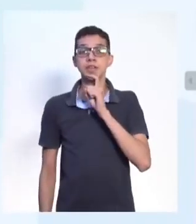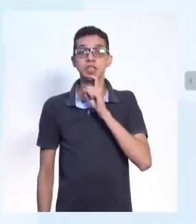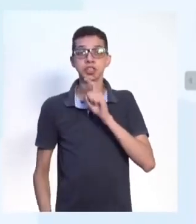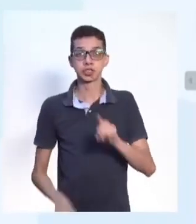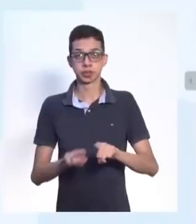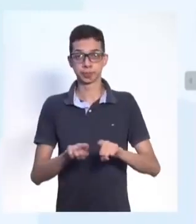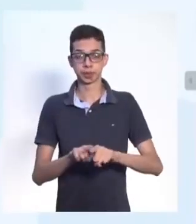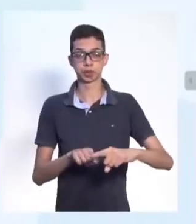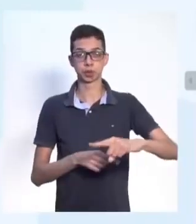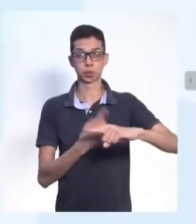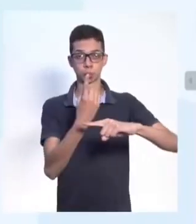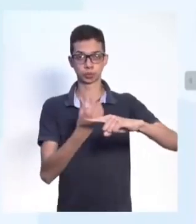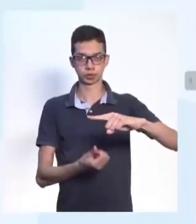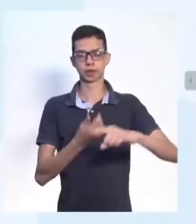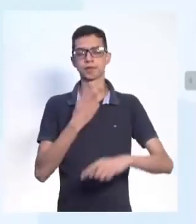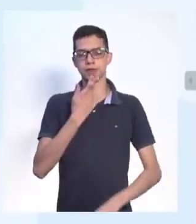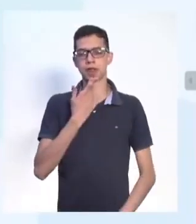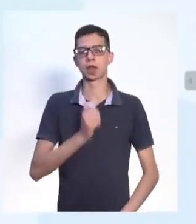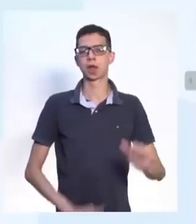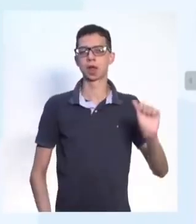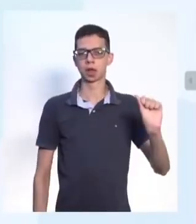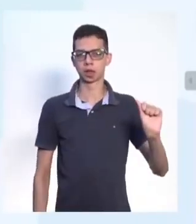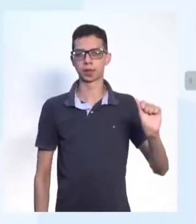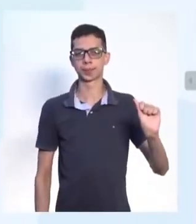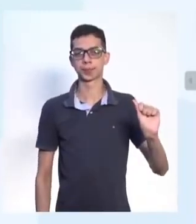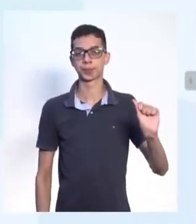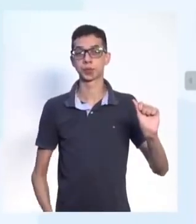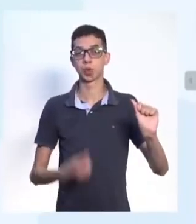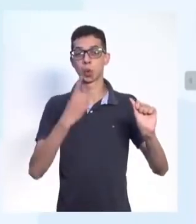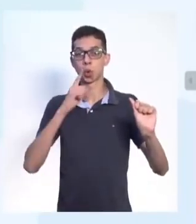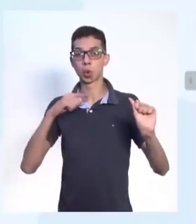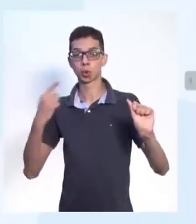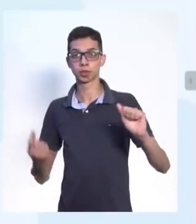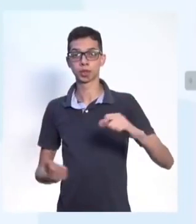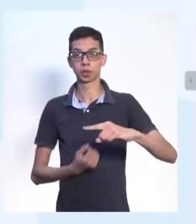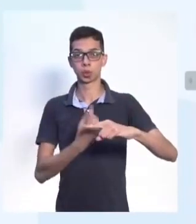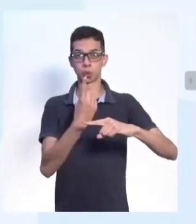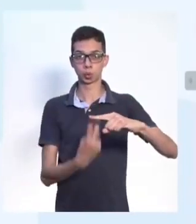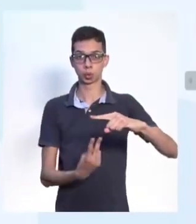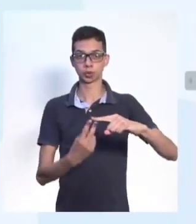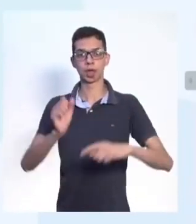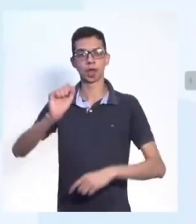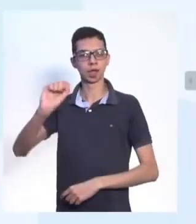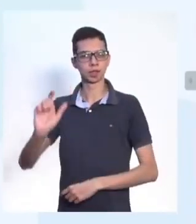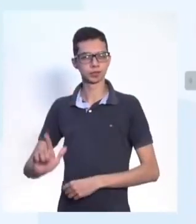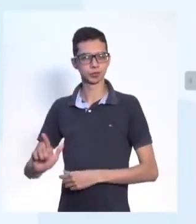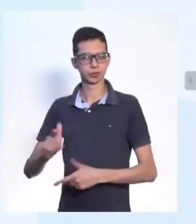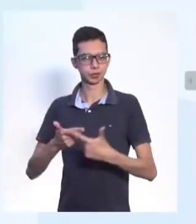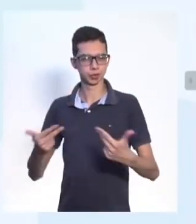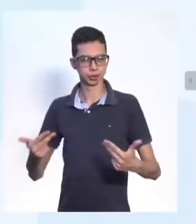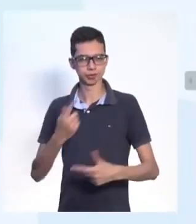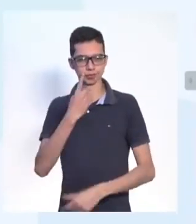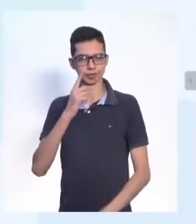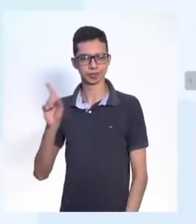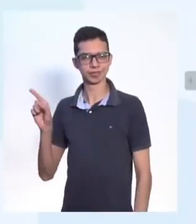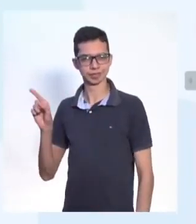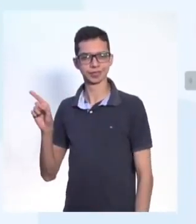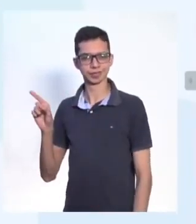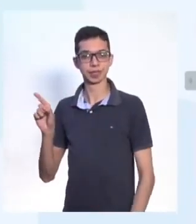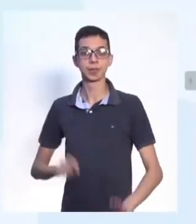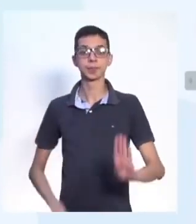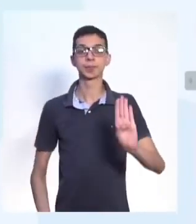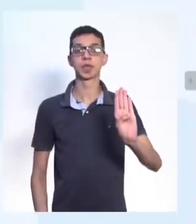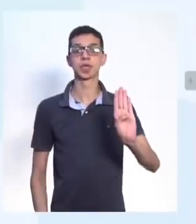1/6 de A. Essa peça aqui do lado, aqui, ó, 1/2 em alguma coisa, uma representação aqui de